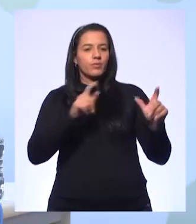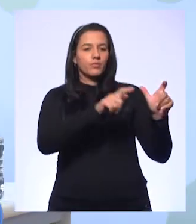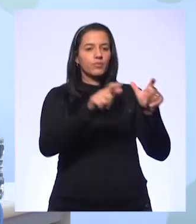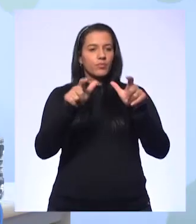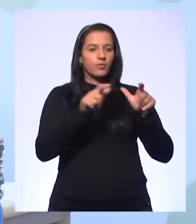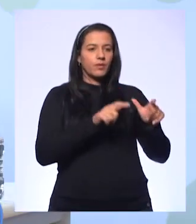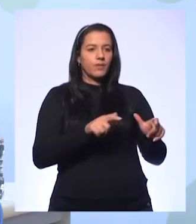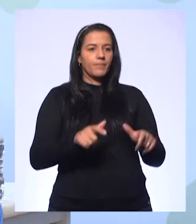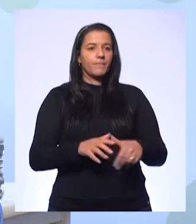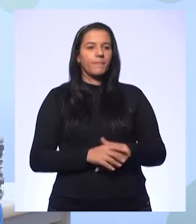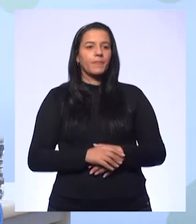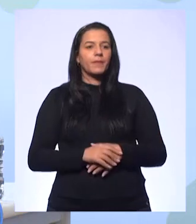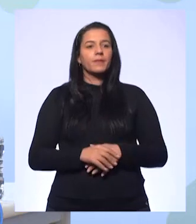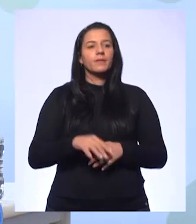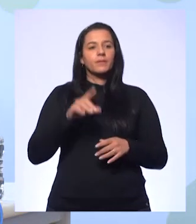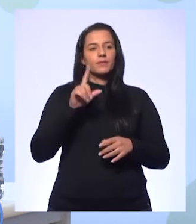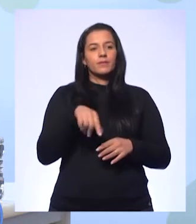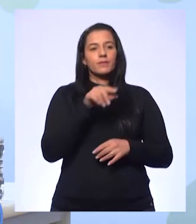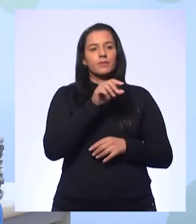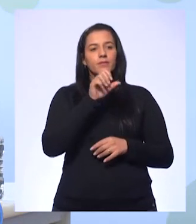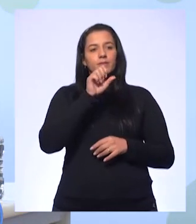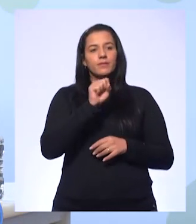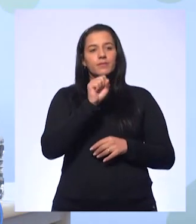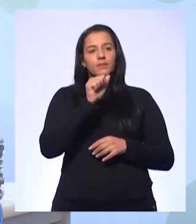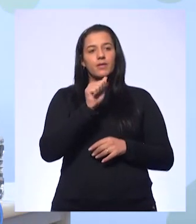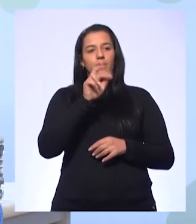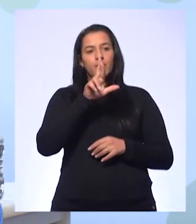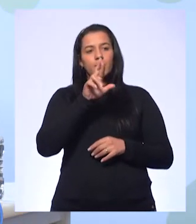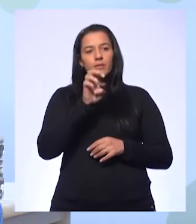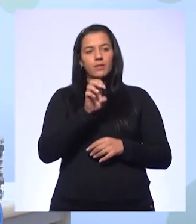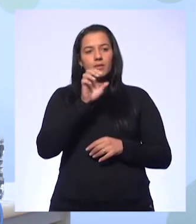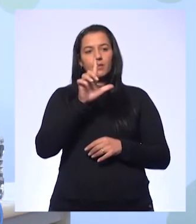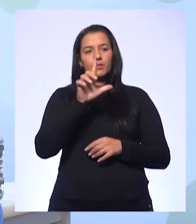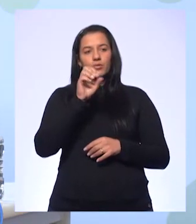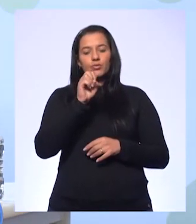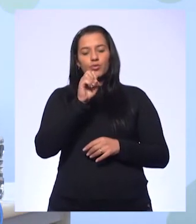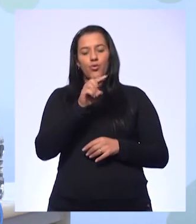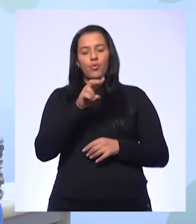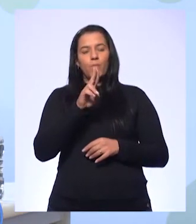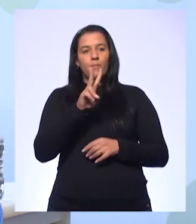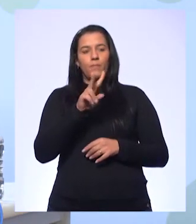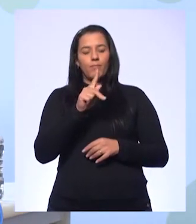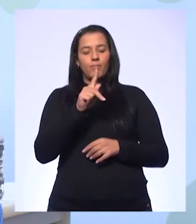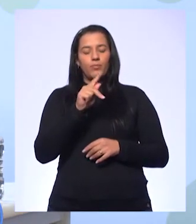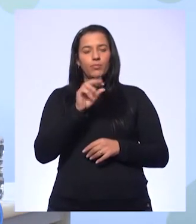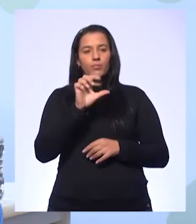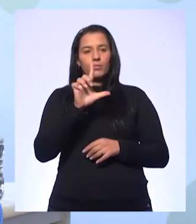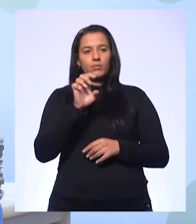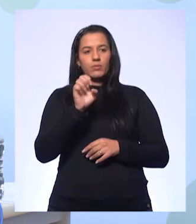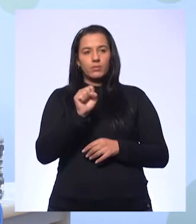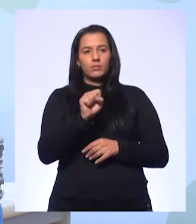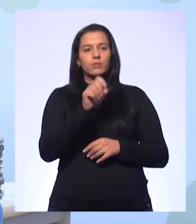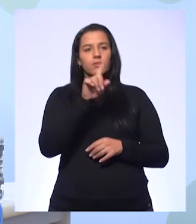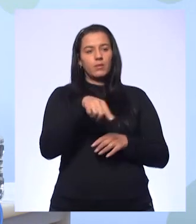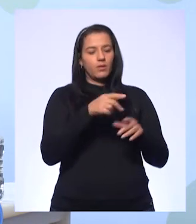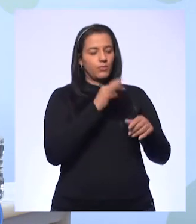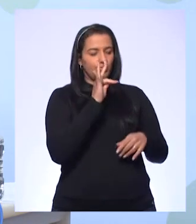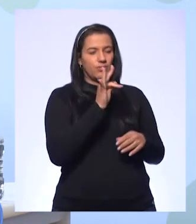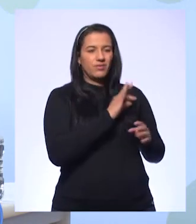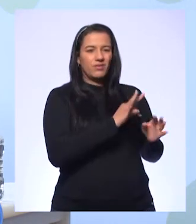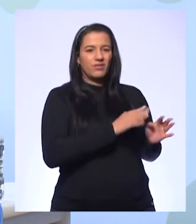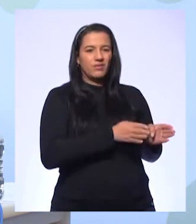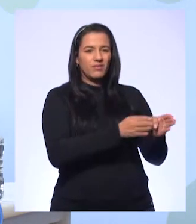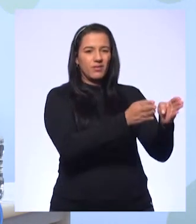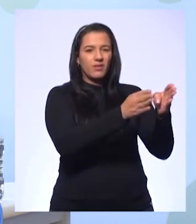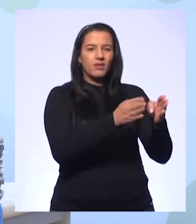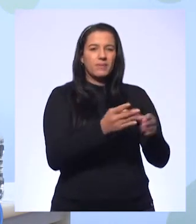O rio, a partir aí de Salesópolis, ele já está limpinho aí, dá para pescar. Né, dá para curtir lá, mas aí veio para Mogi,